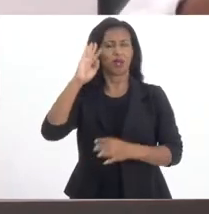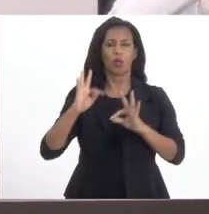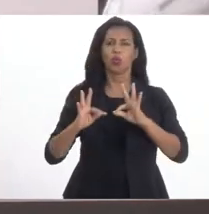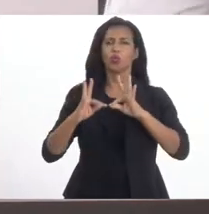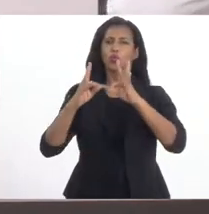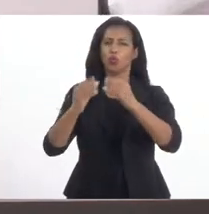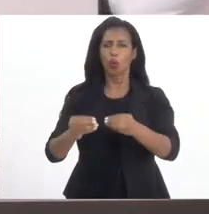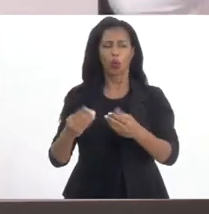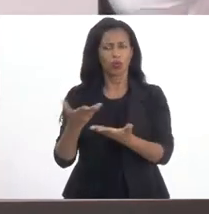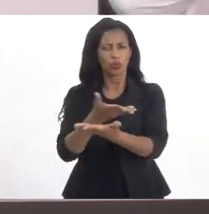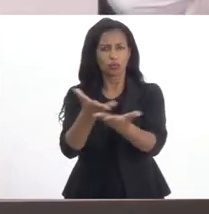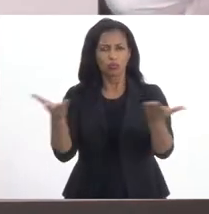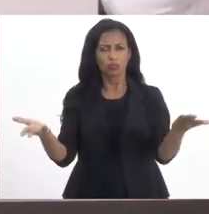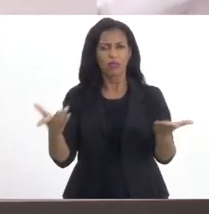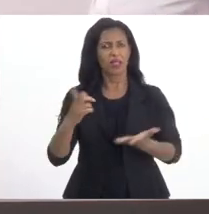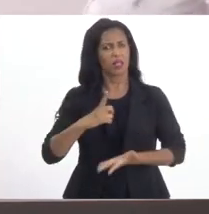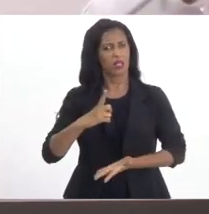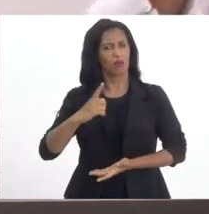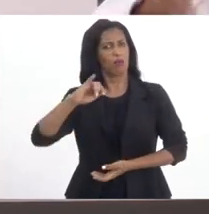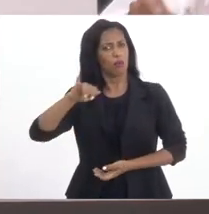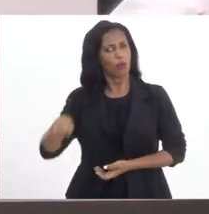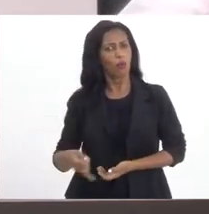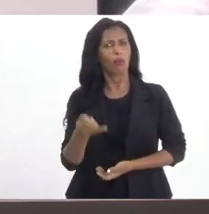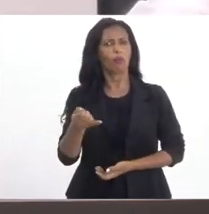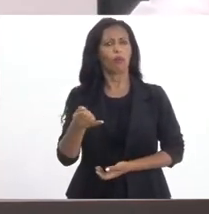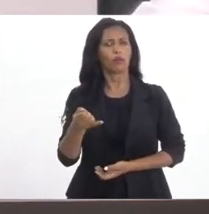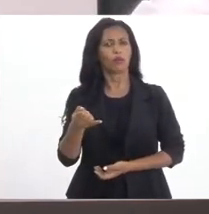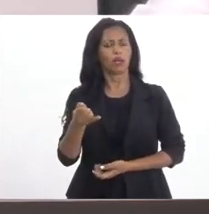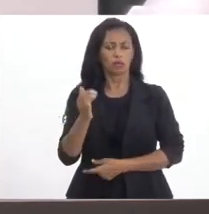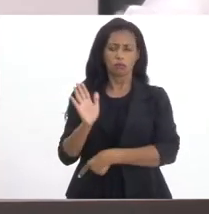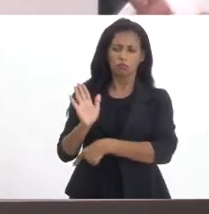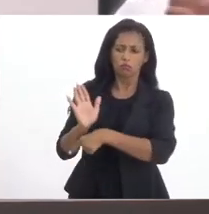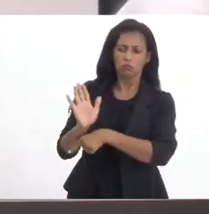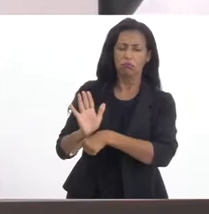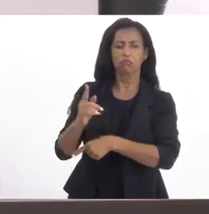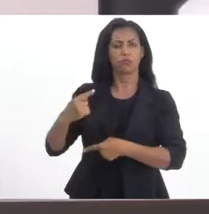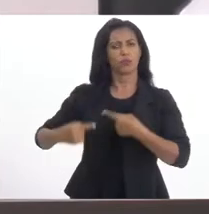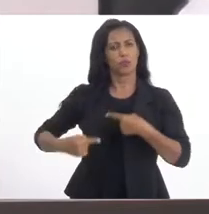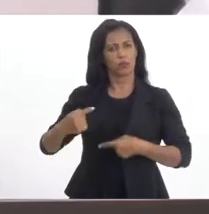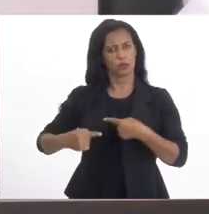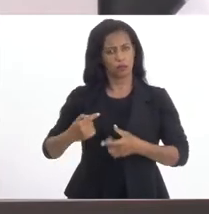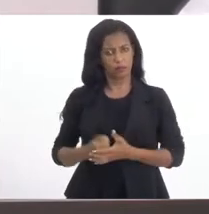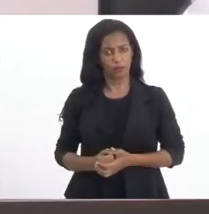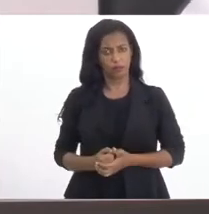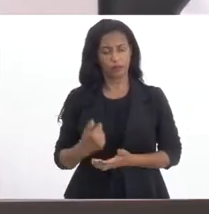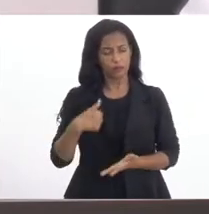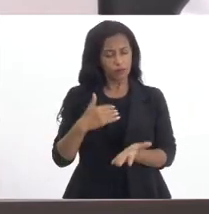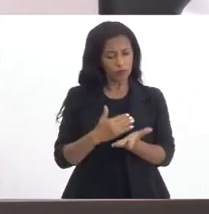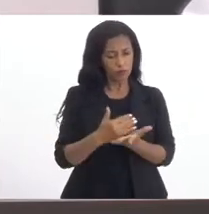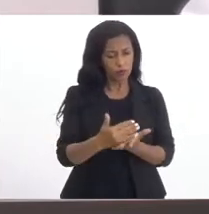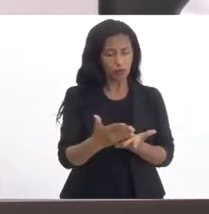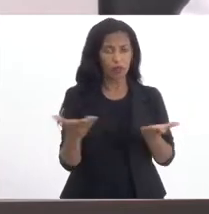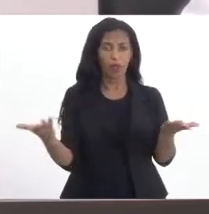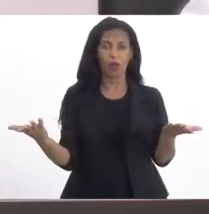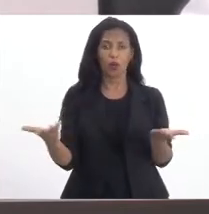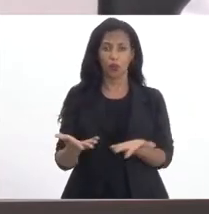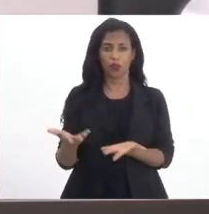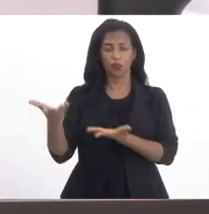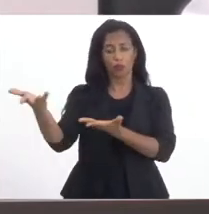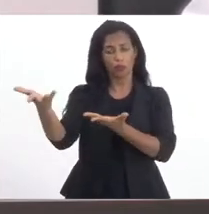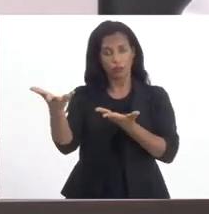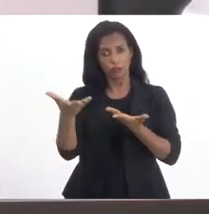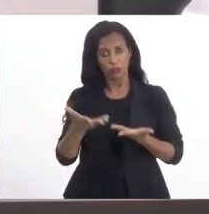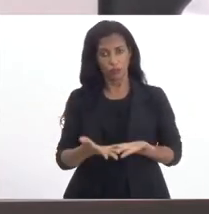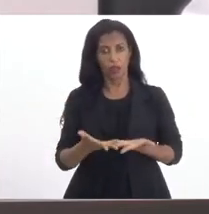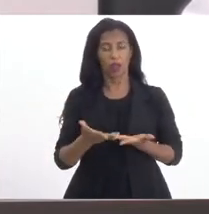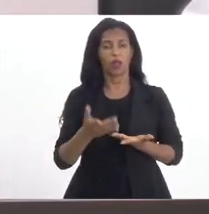e todos os presentes terão a possibilidade de contribuir com essa discussão. Eu vou começar hoje passando a palavra